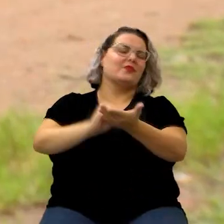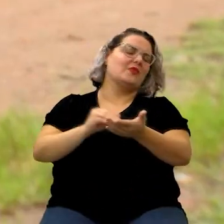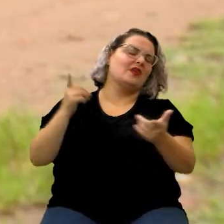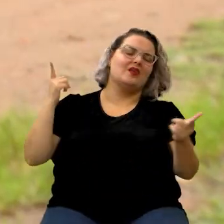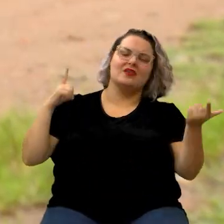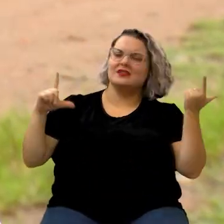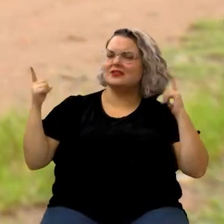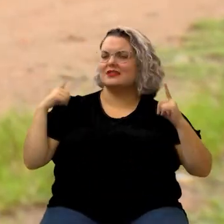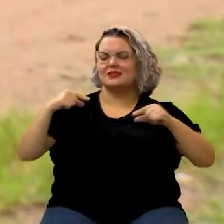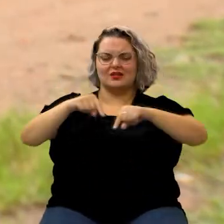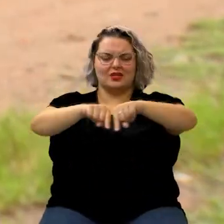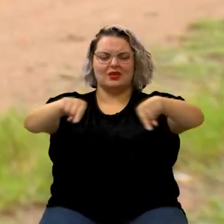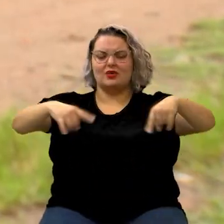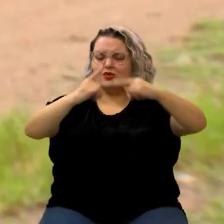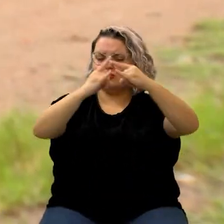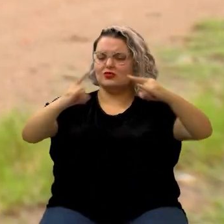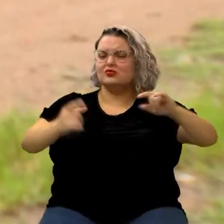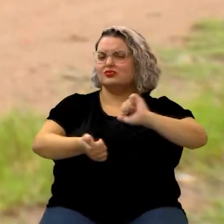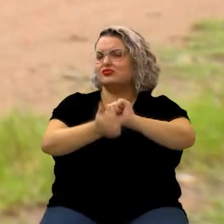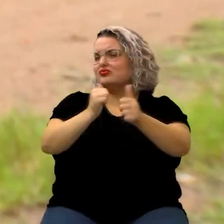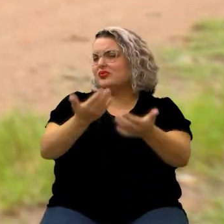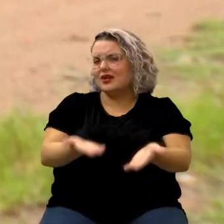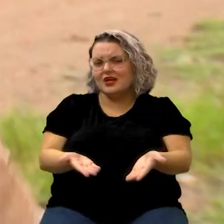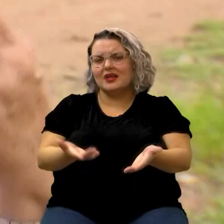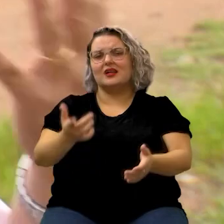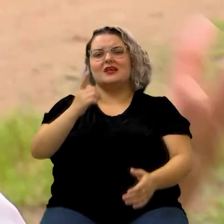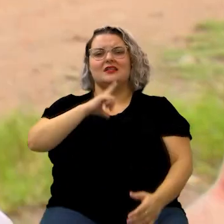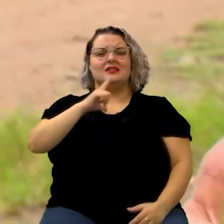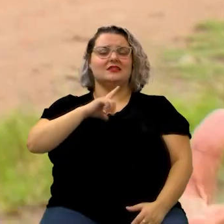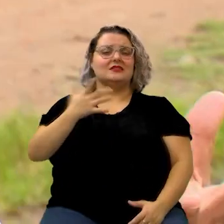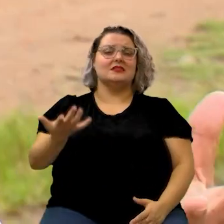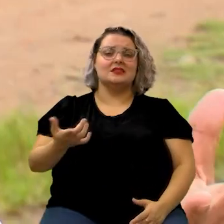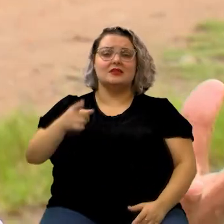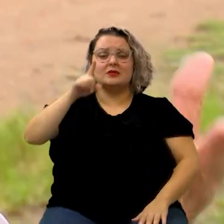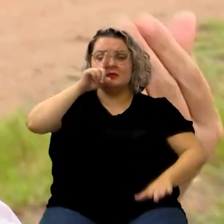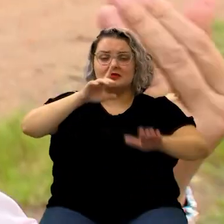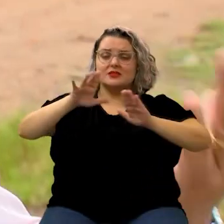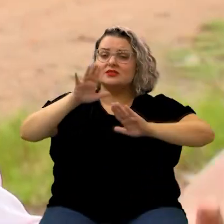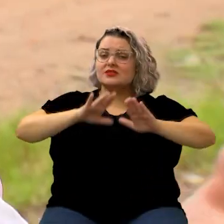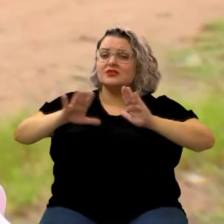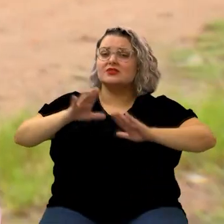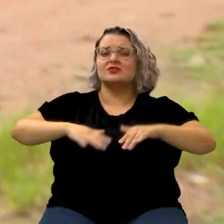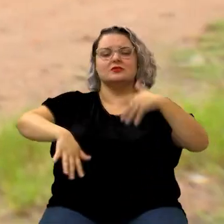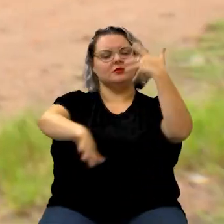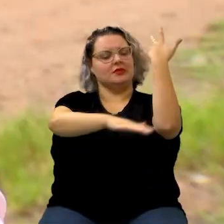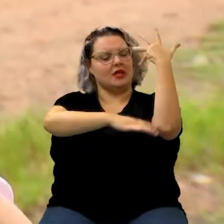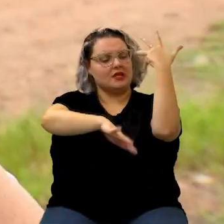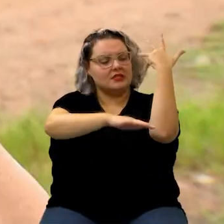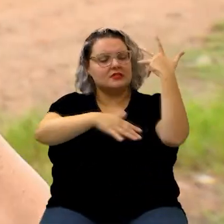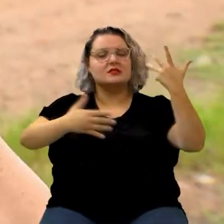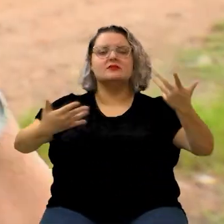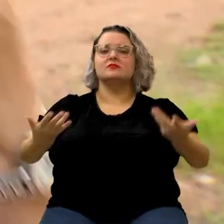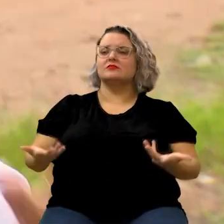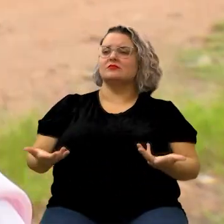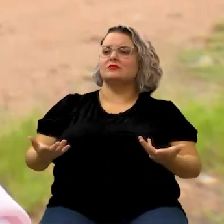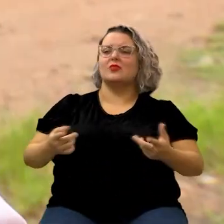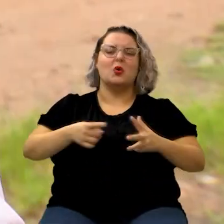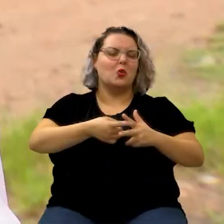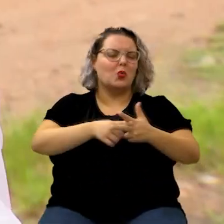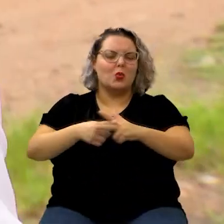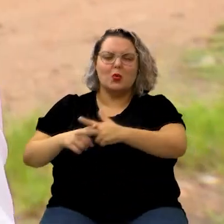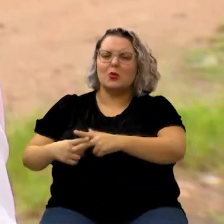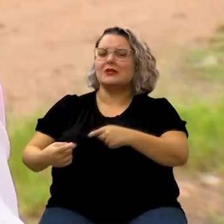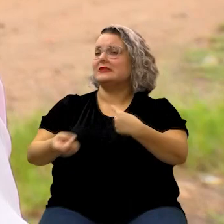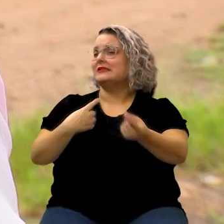de lazer quadras né Nós temos que cuidar da questão das praças manutenção